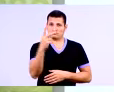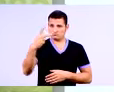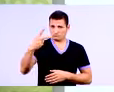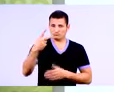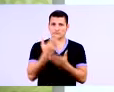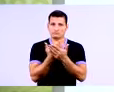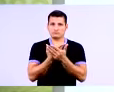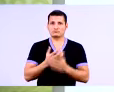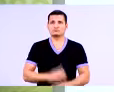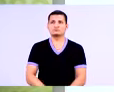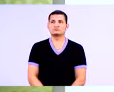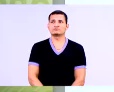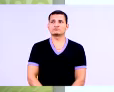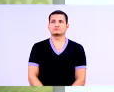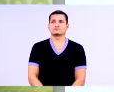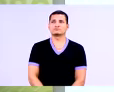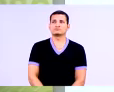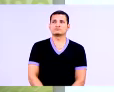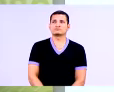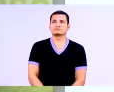nesse tópico.